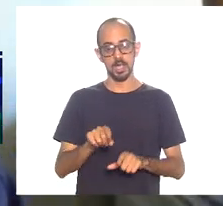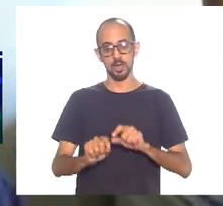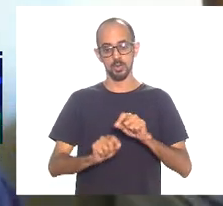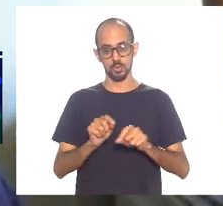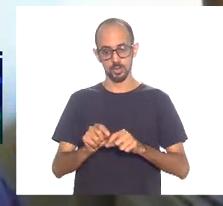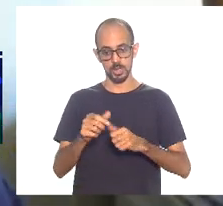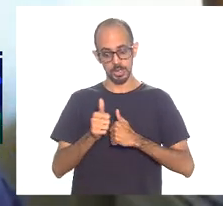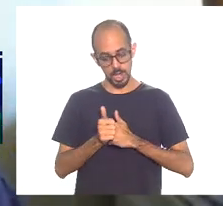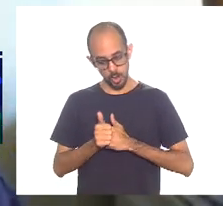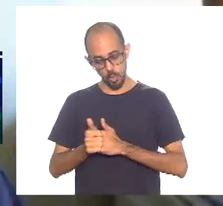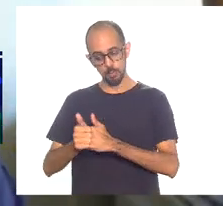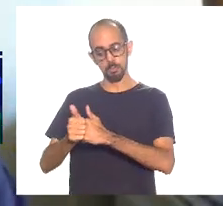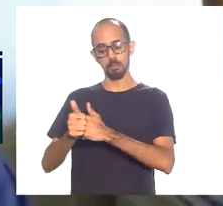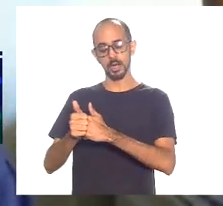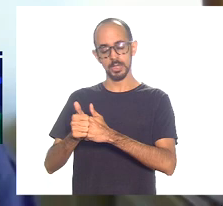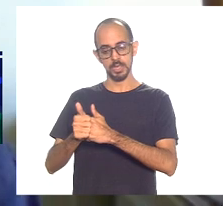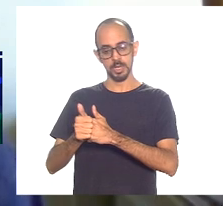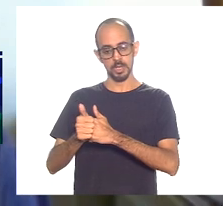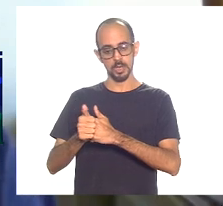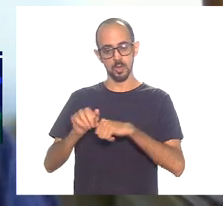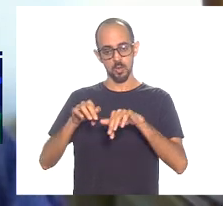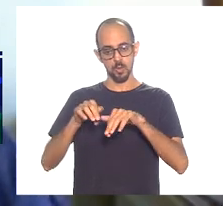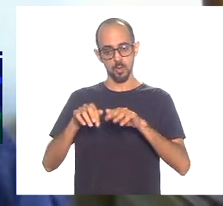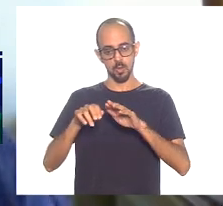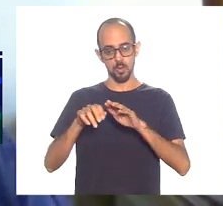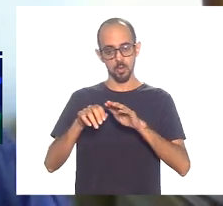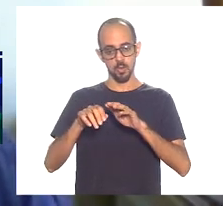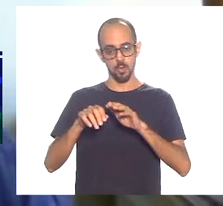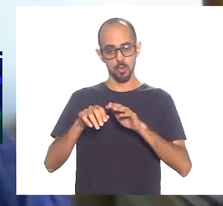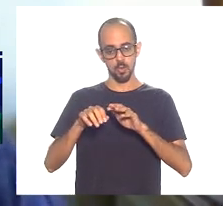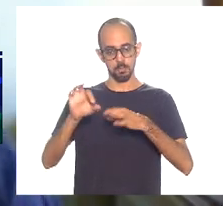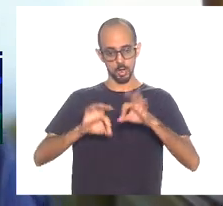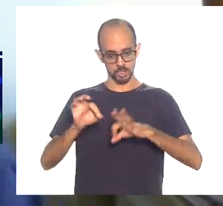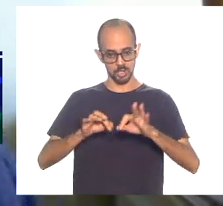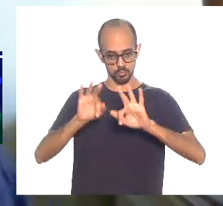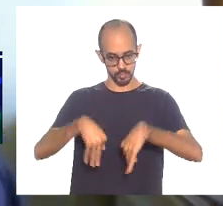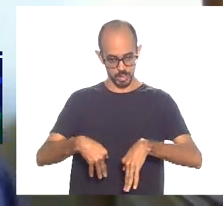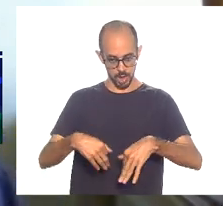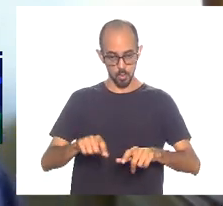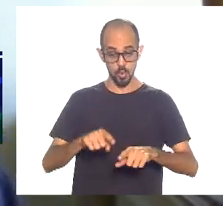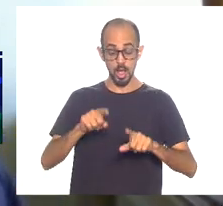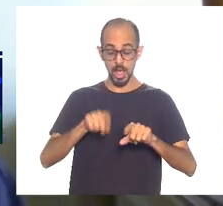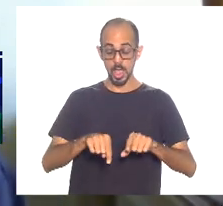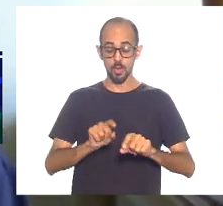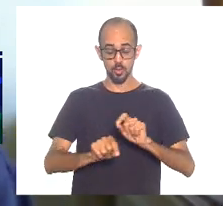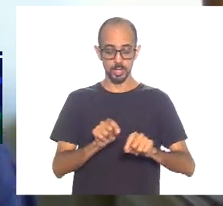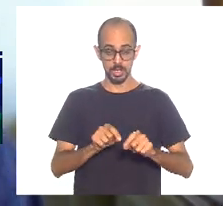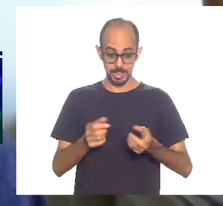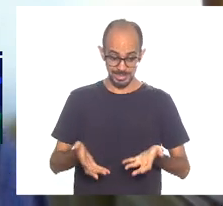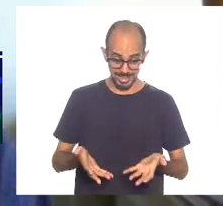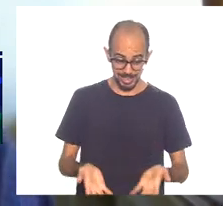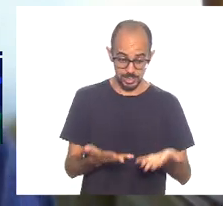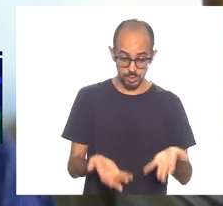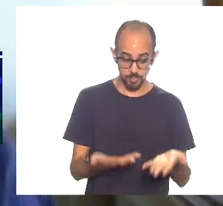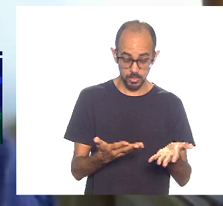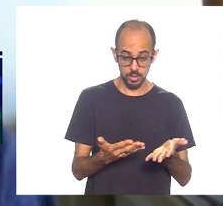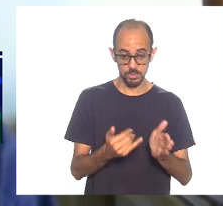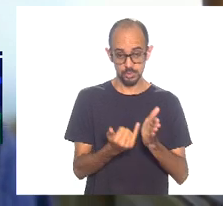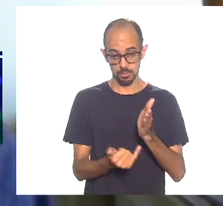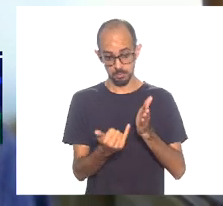do projeto final é que este sentiu seja